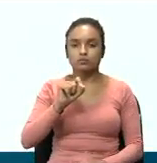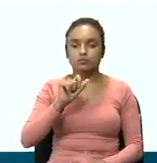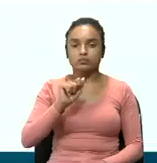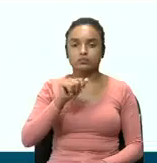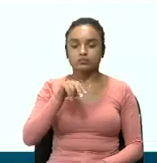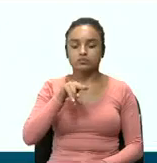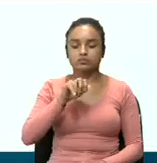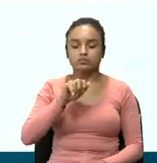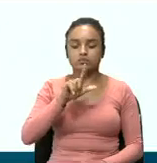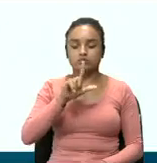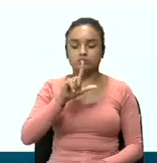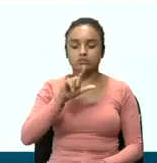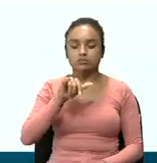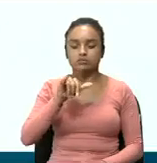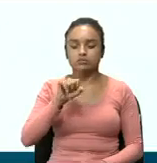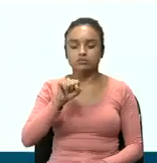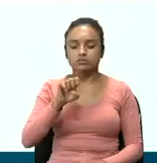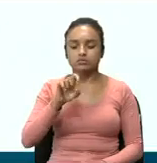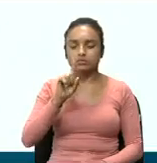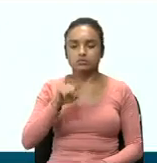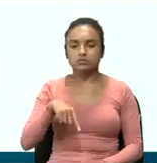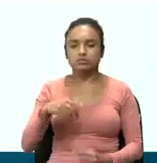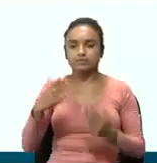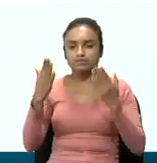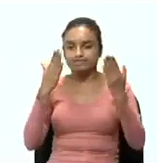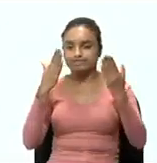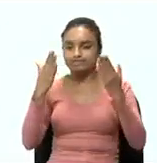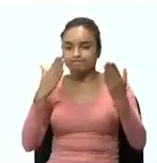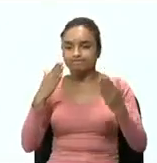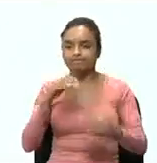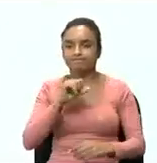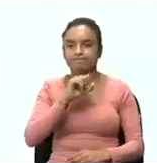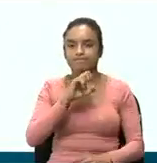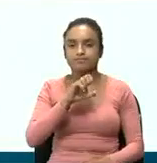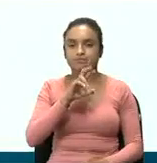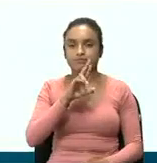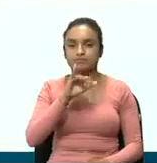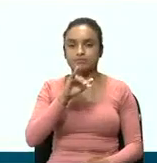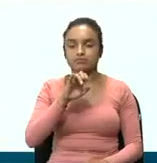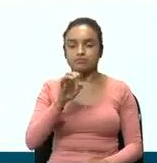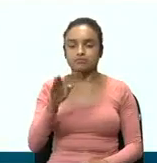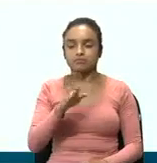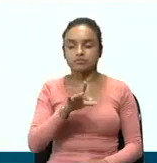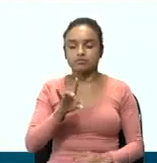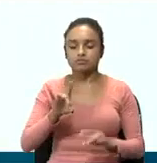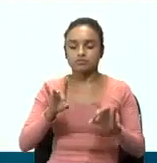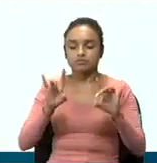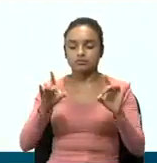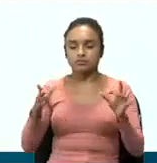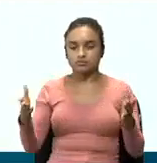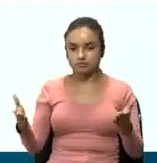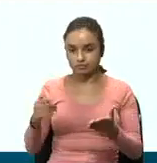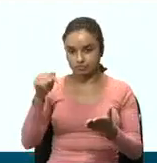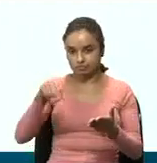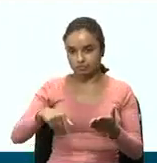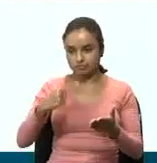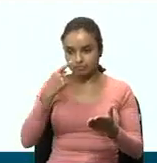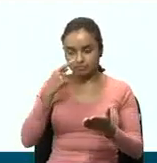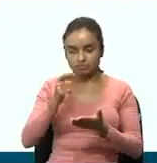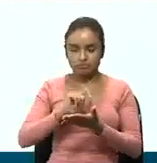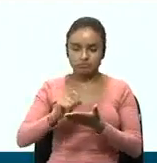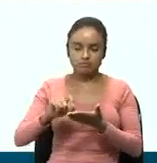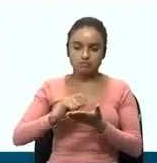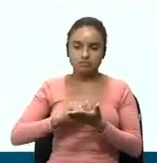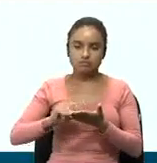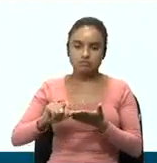análise dessa série em específico. Então nós vamos pensar aqui no seguinte, ó. Eu vou escrever aqui no